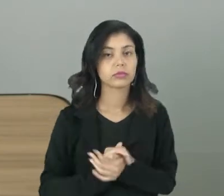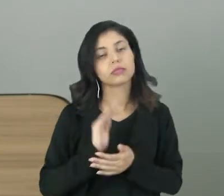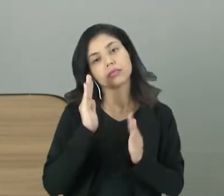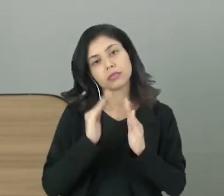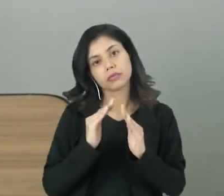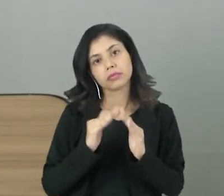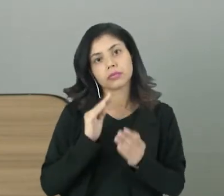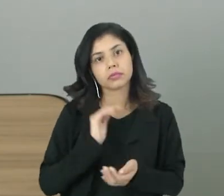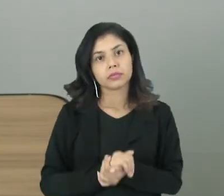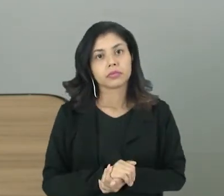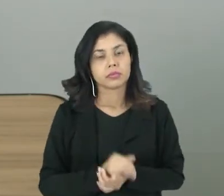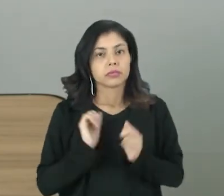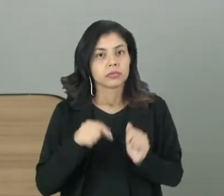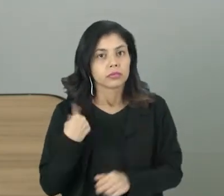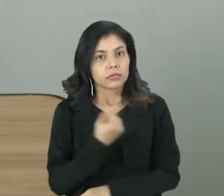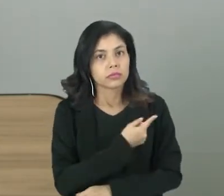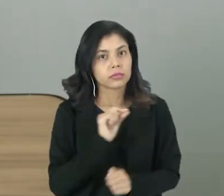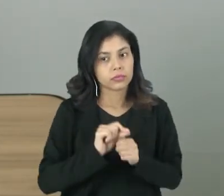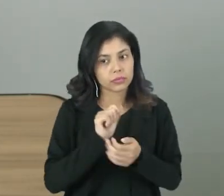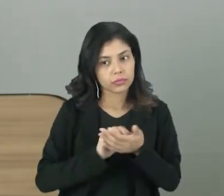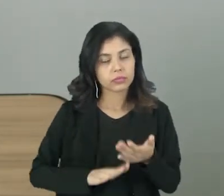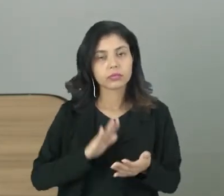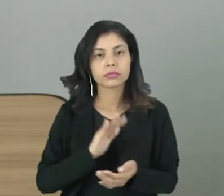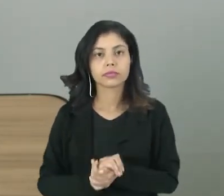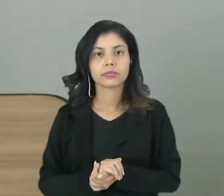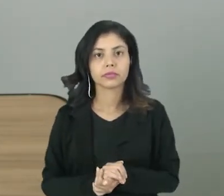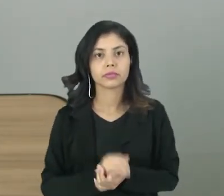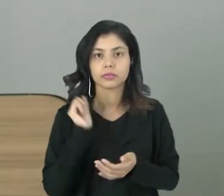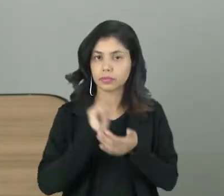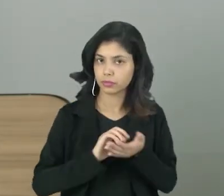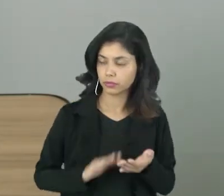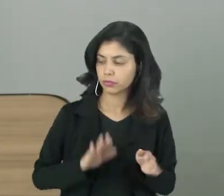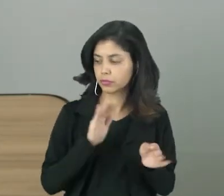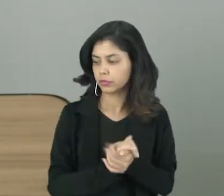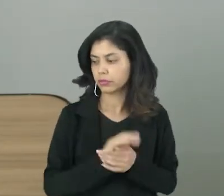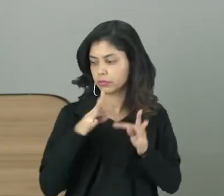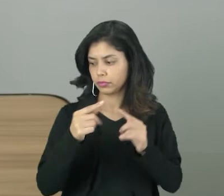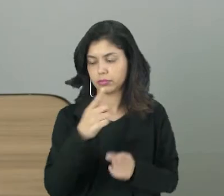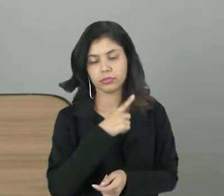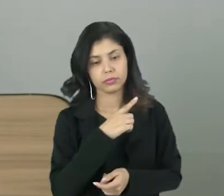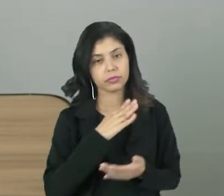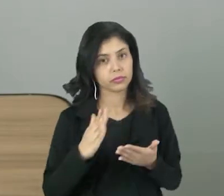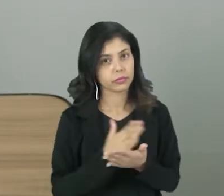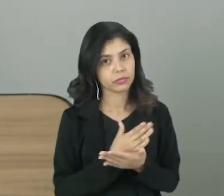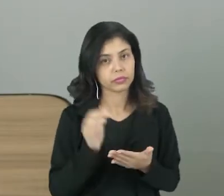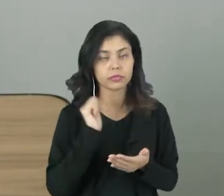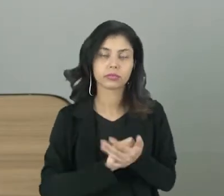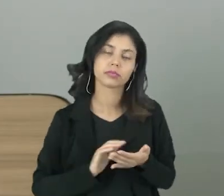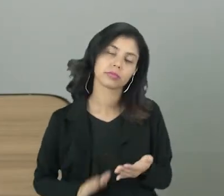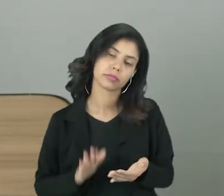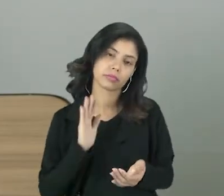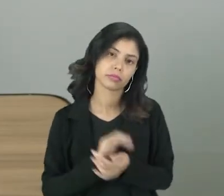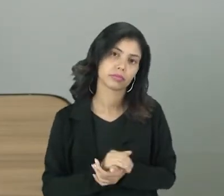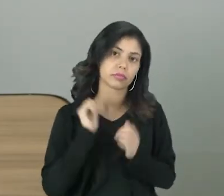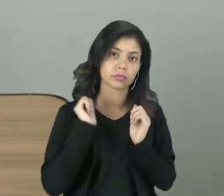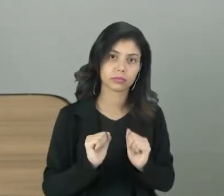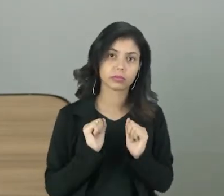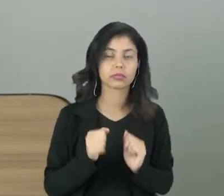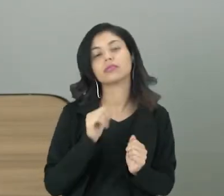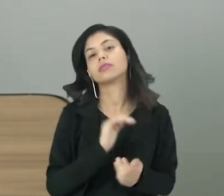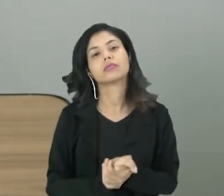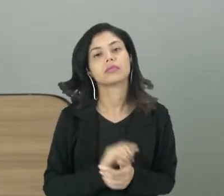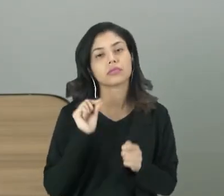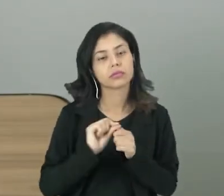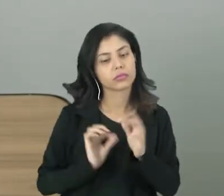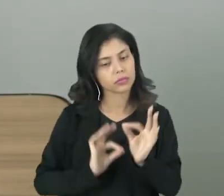vocês em casa nós vamos fazer uma atividade 1 atividade em que tem algumas atividades que vocês podem